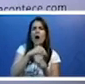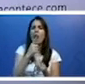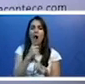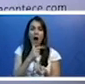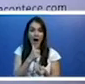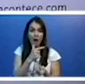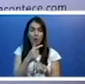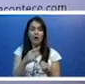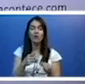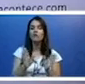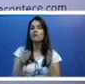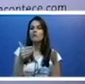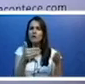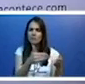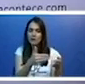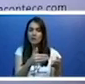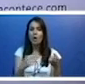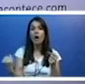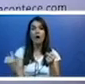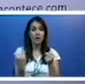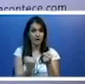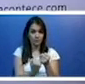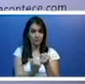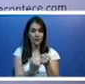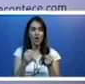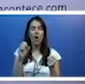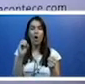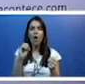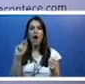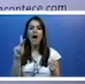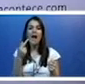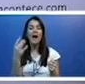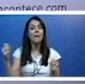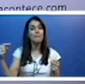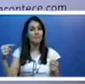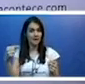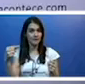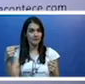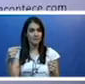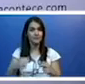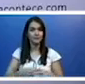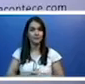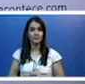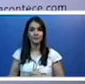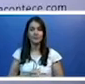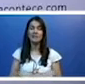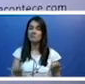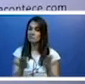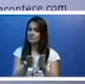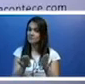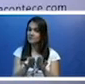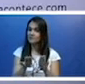único tipo de ânion, que é o OH-, que também é chamado de hidroxila ou hidróxido. E